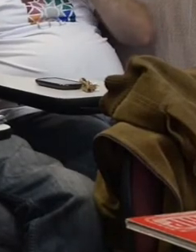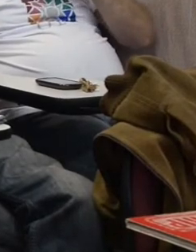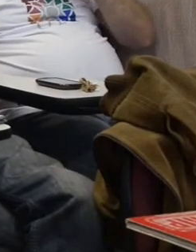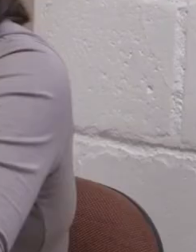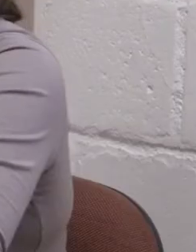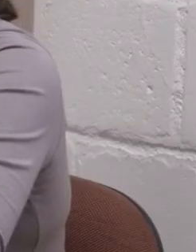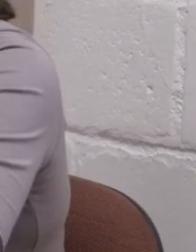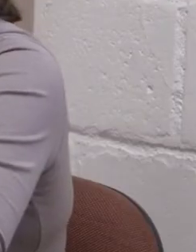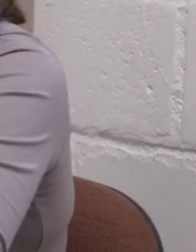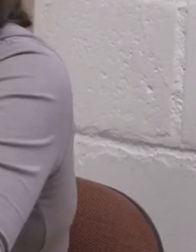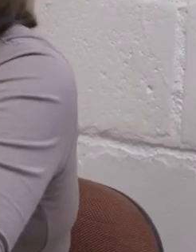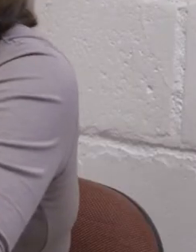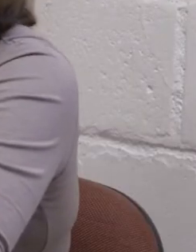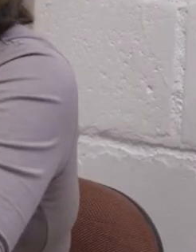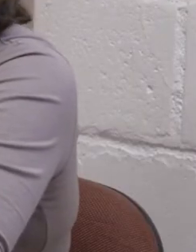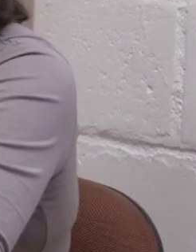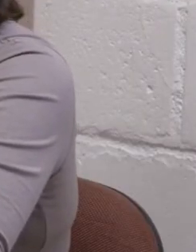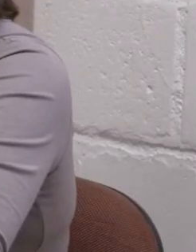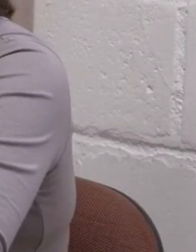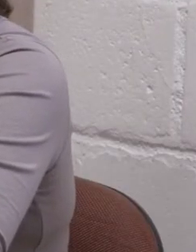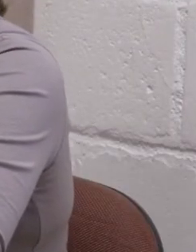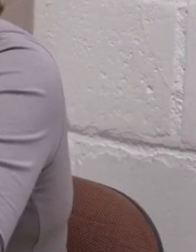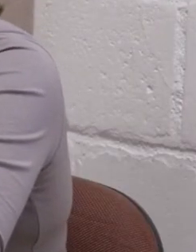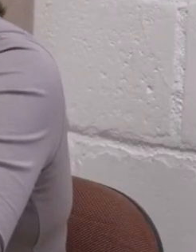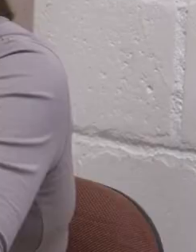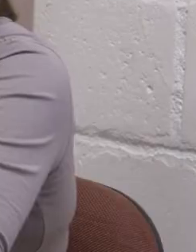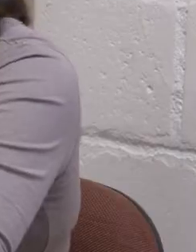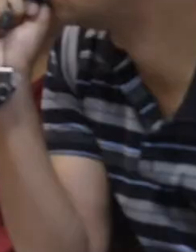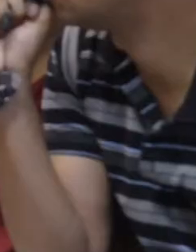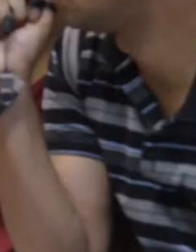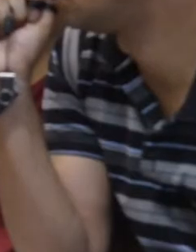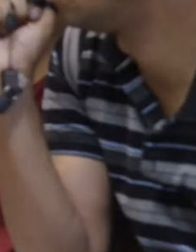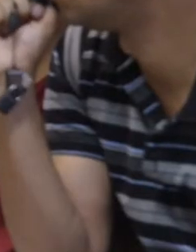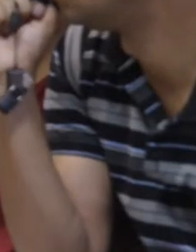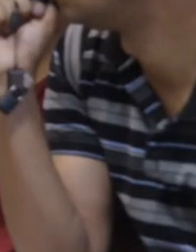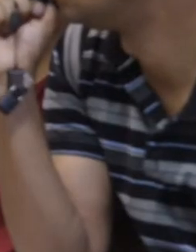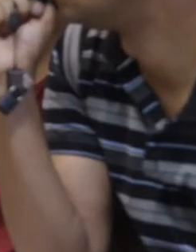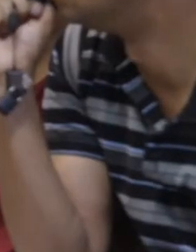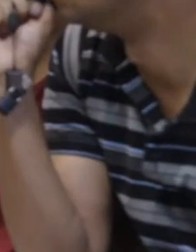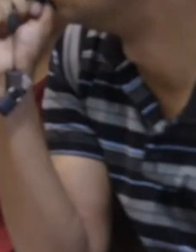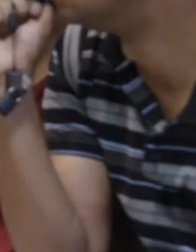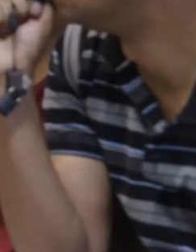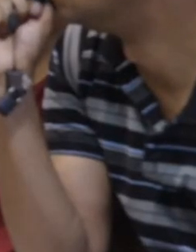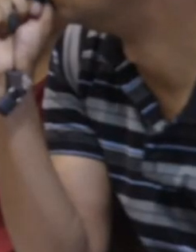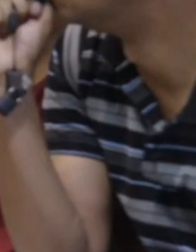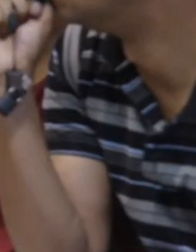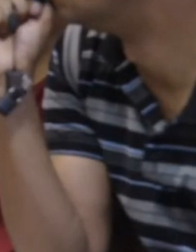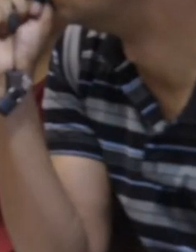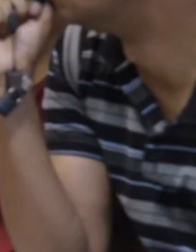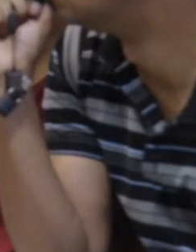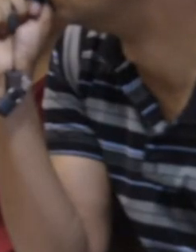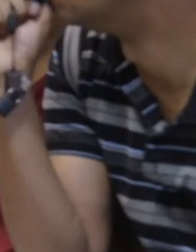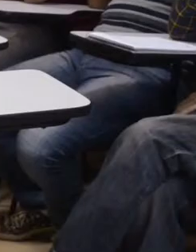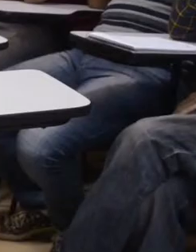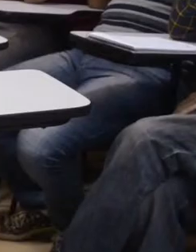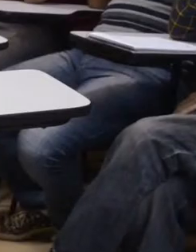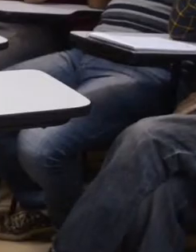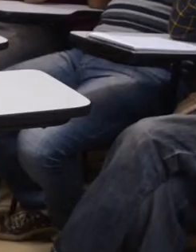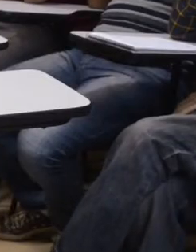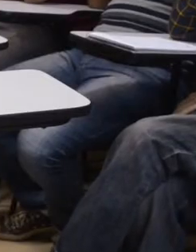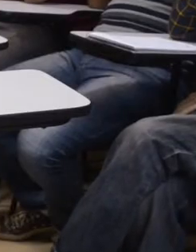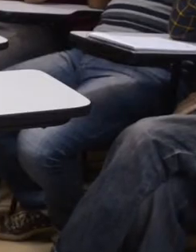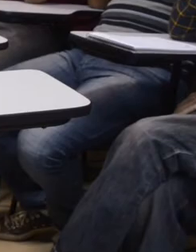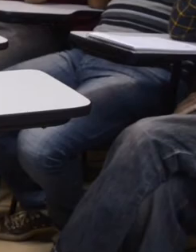os aspectos artísticos relacionados à arquitetura, noções de planejamento para execução de mural em afresco e saúde e segurança